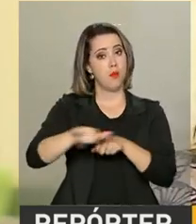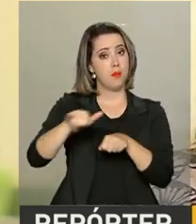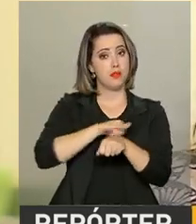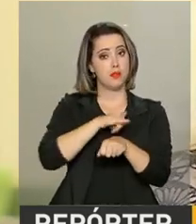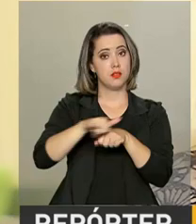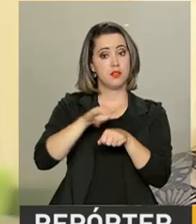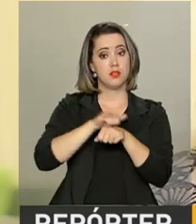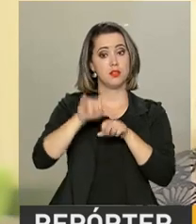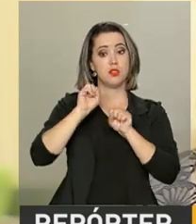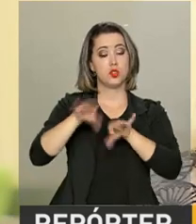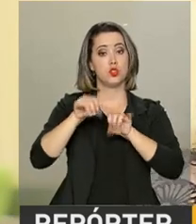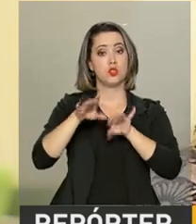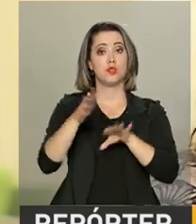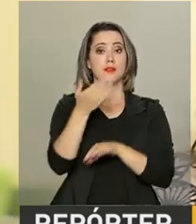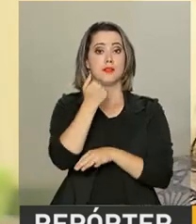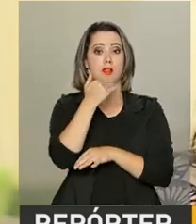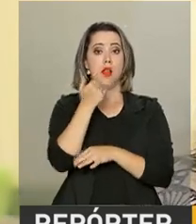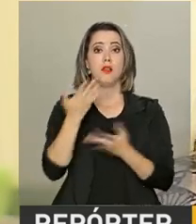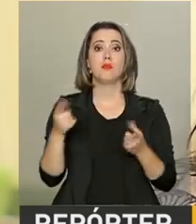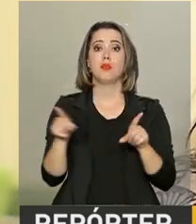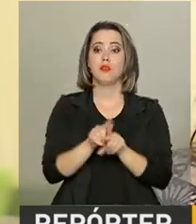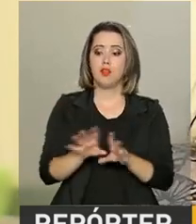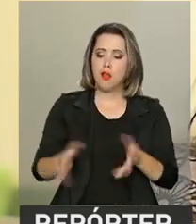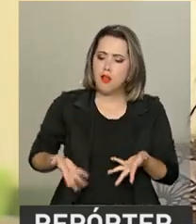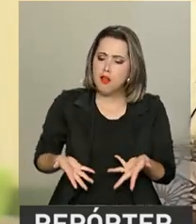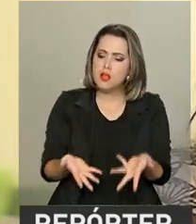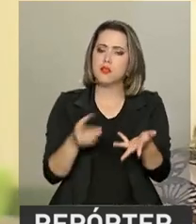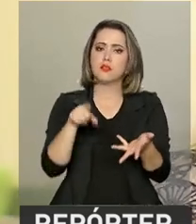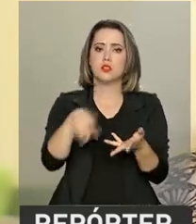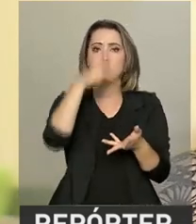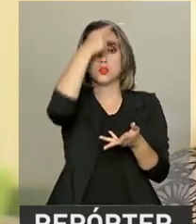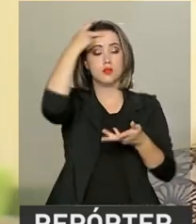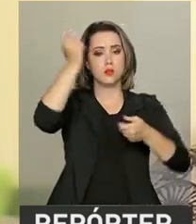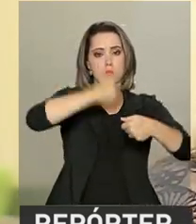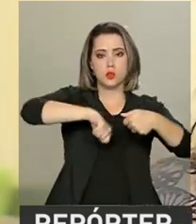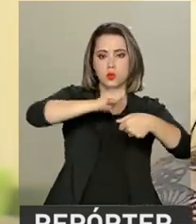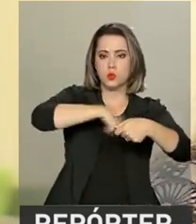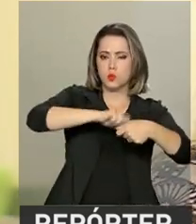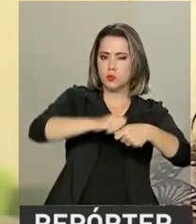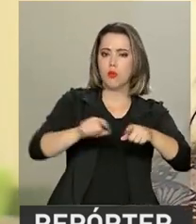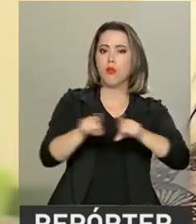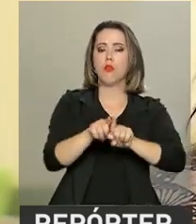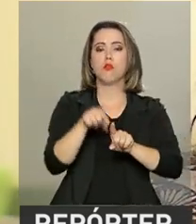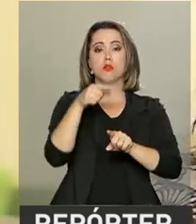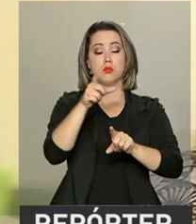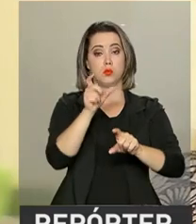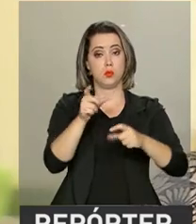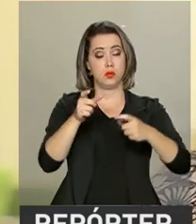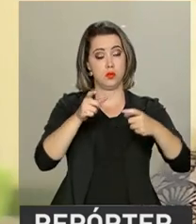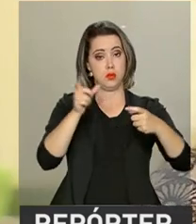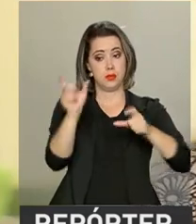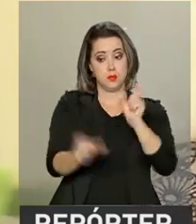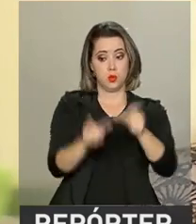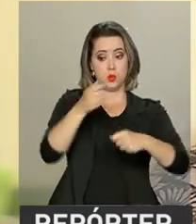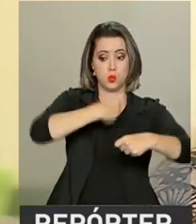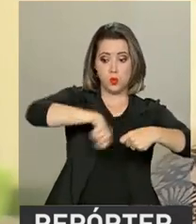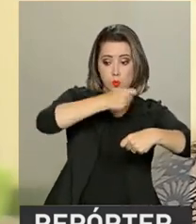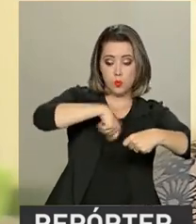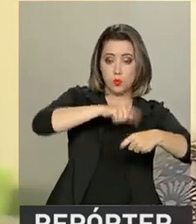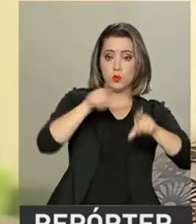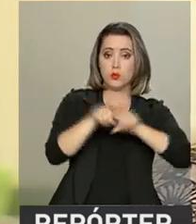educação alimentar e nutricional, ela incentiva, né, os cozinheiros, os merendeiros, né, a ter um